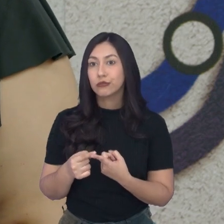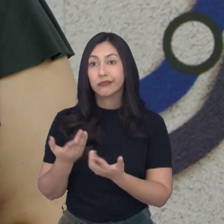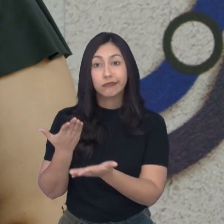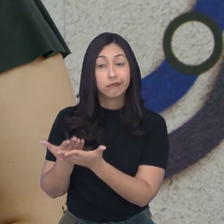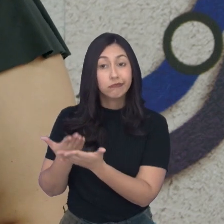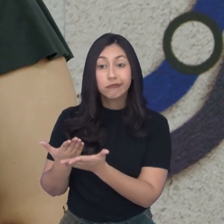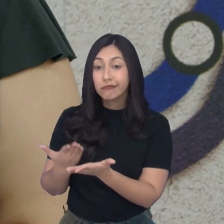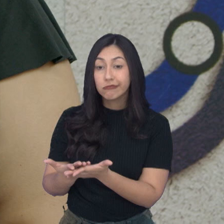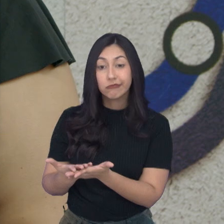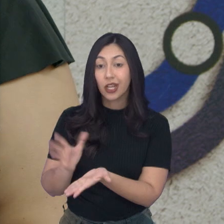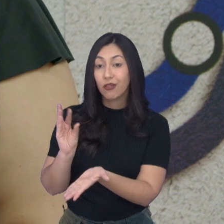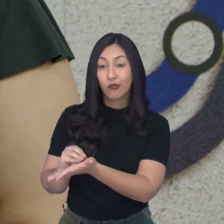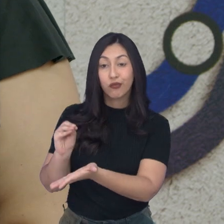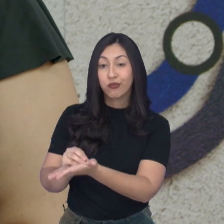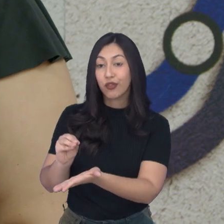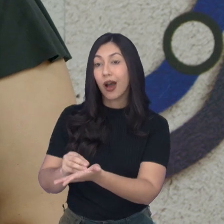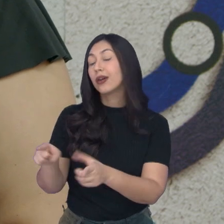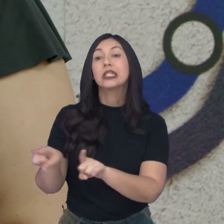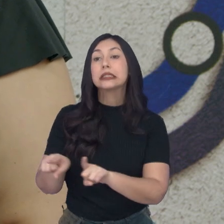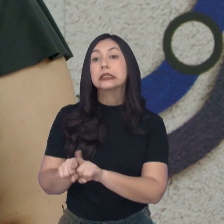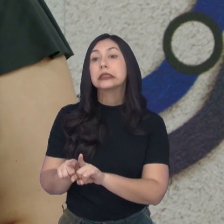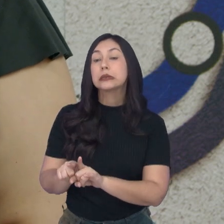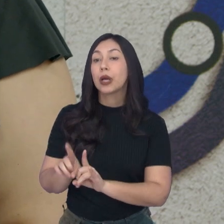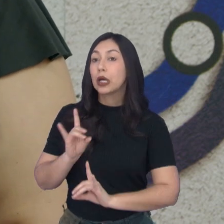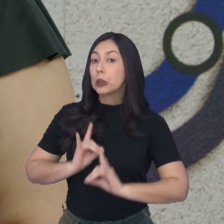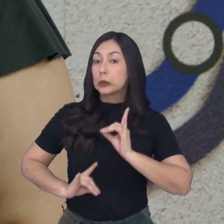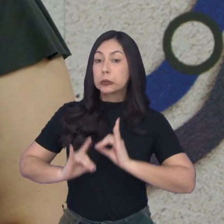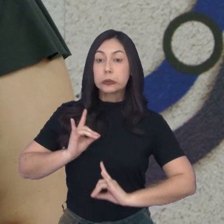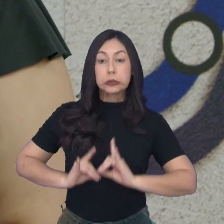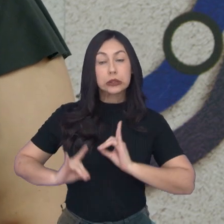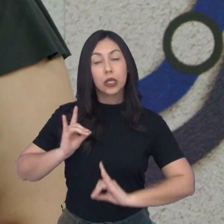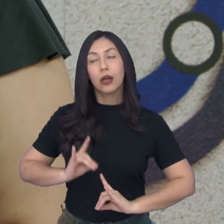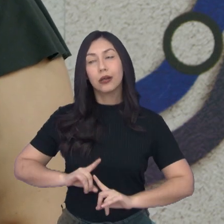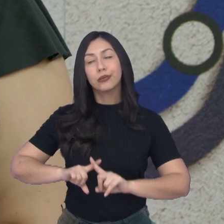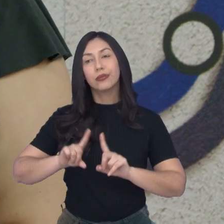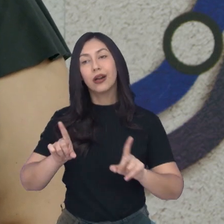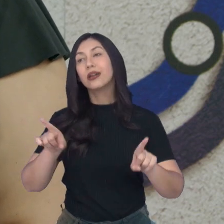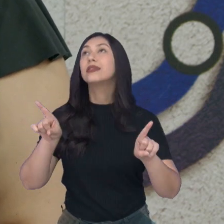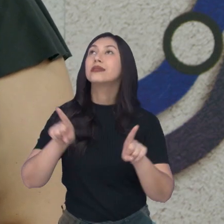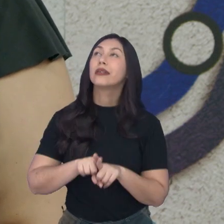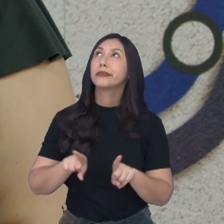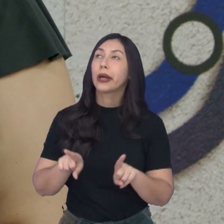estudos inconclusivos sobre questão hormonal dentro da soja ou não, mas vai muito também da questão